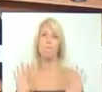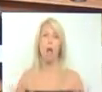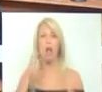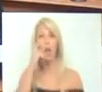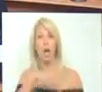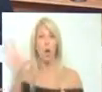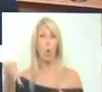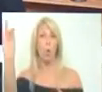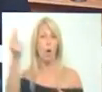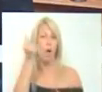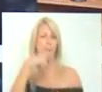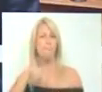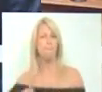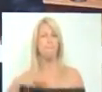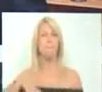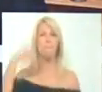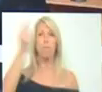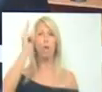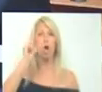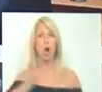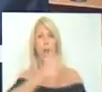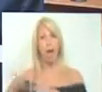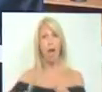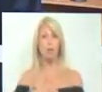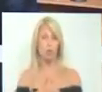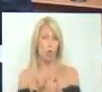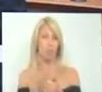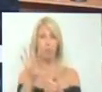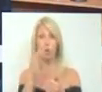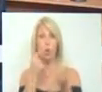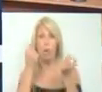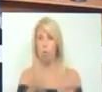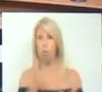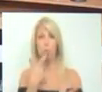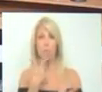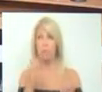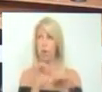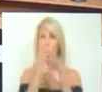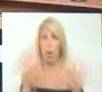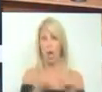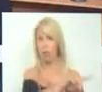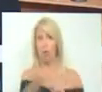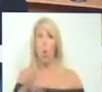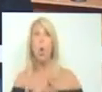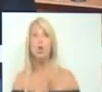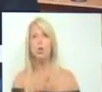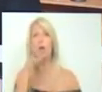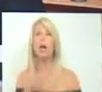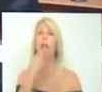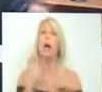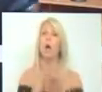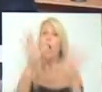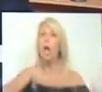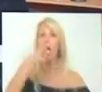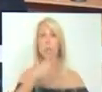do Estado nesta privatização. Uma escolha que poucos terão compreendido e os senhores nunca esclareceram. E agora, o que dizer